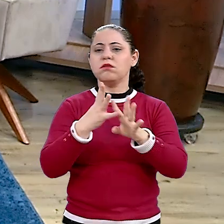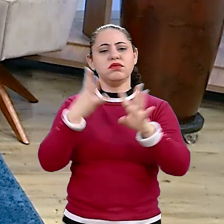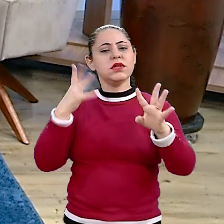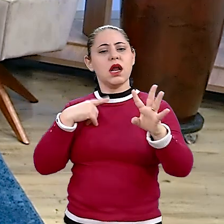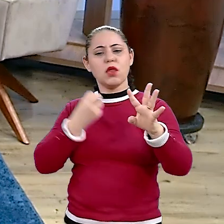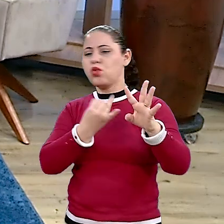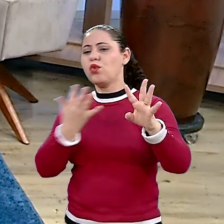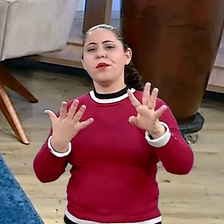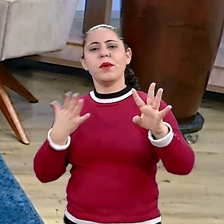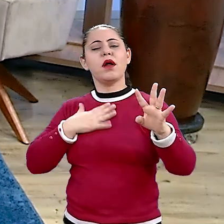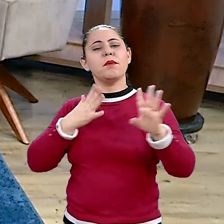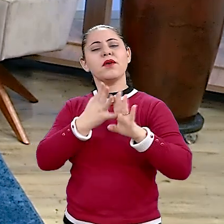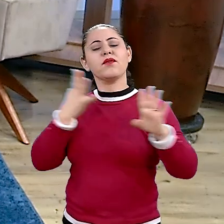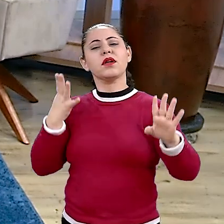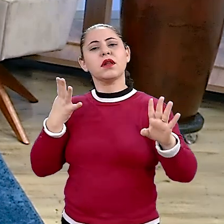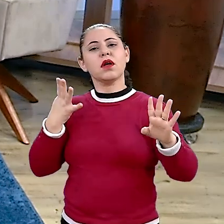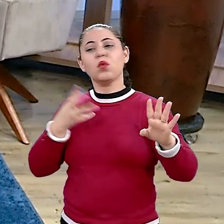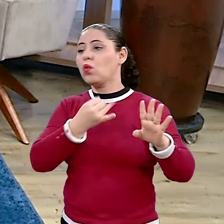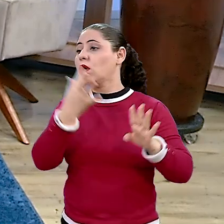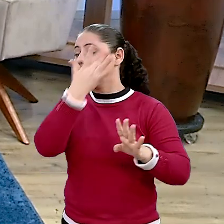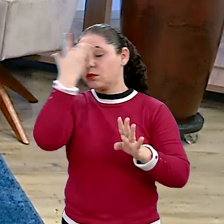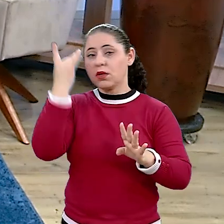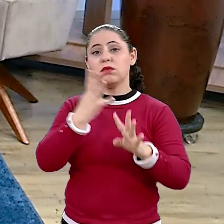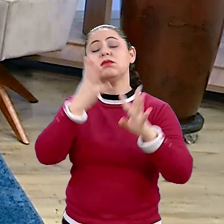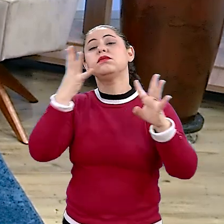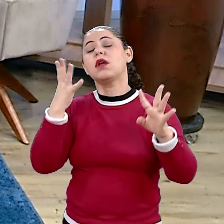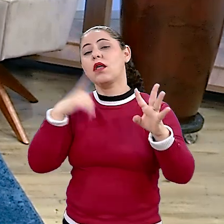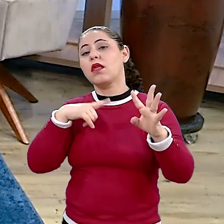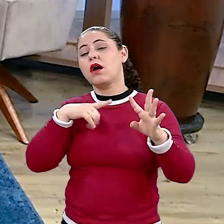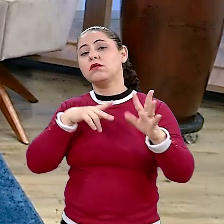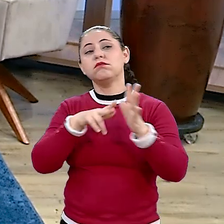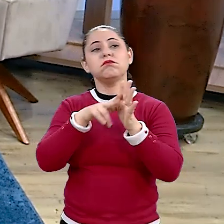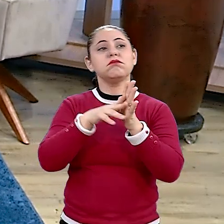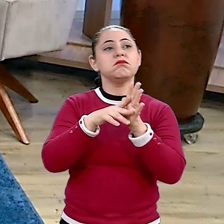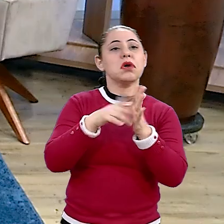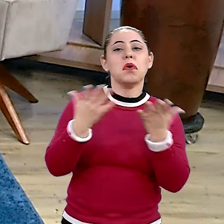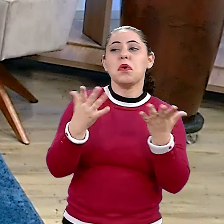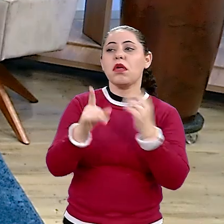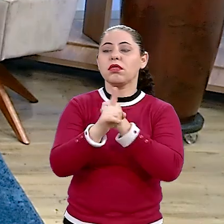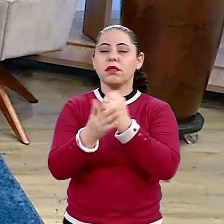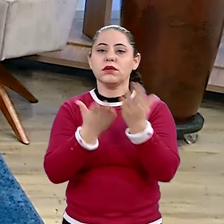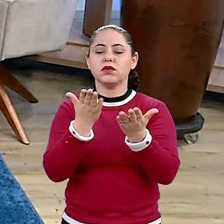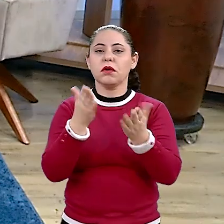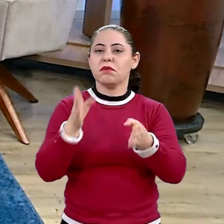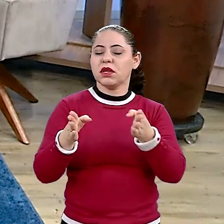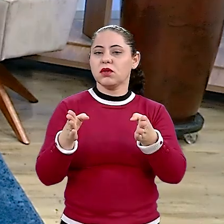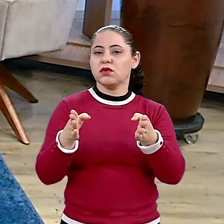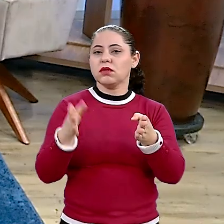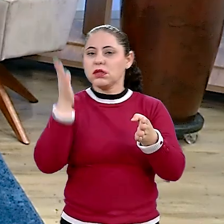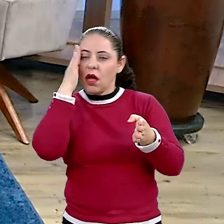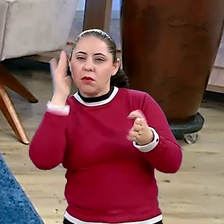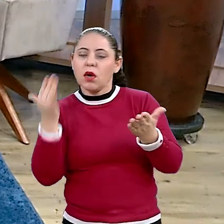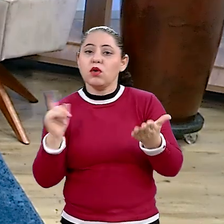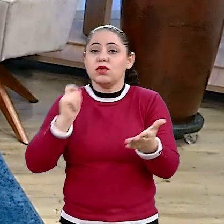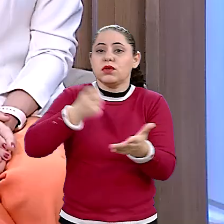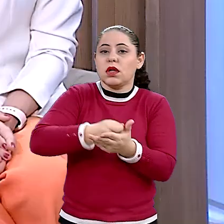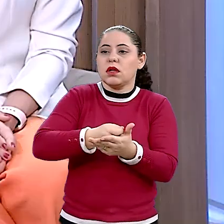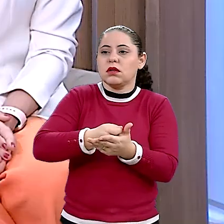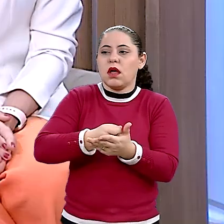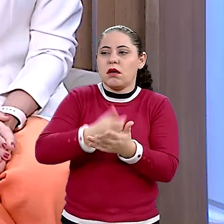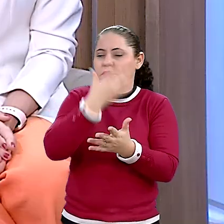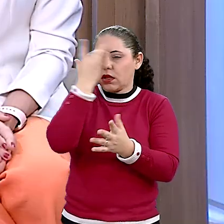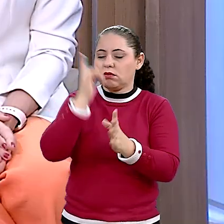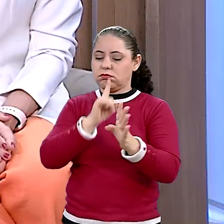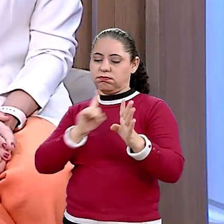posição relativa na fila? Quantas pessoas estão dentro dessa fila? Qual a perspectiva de você ser atendido? Como é que você tem a garantia de que ninguém está